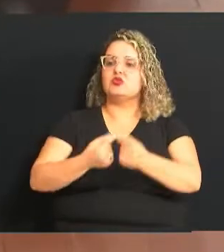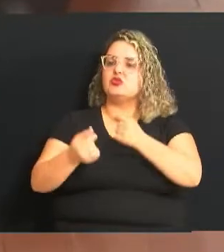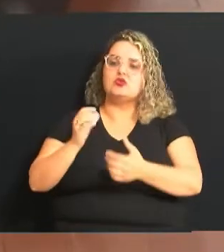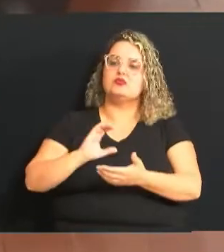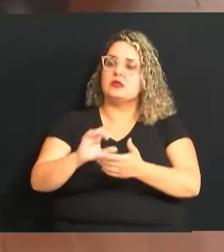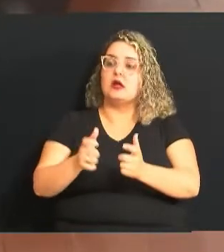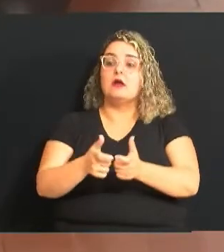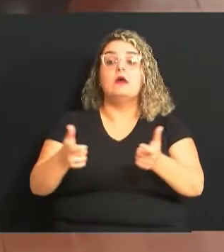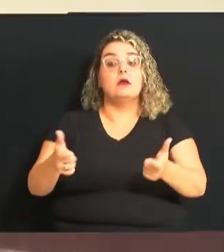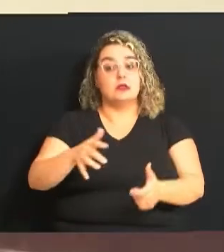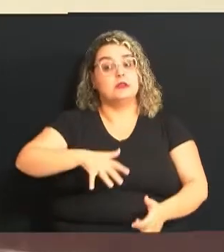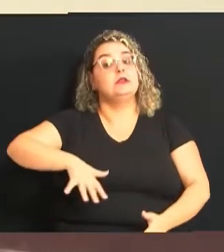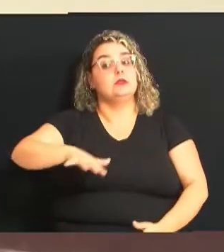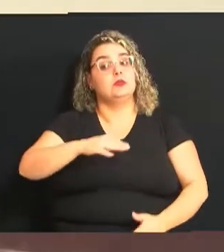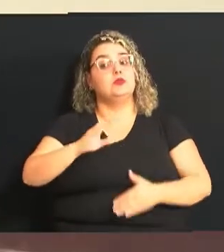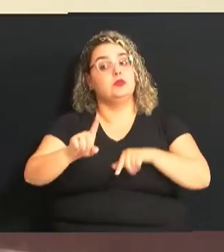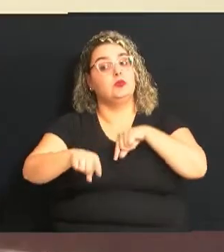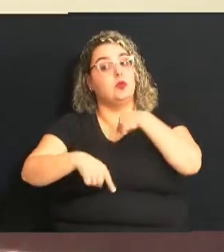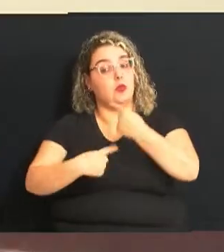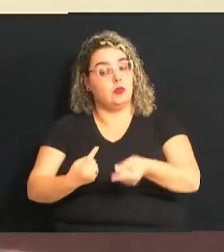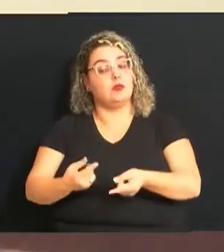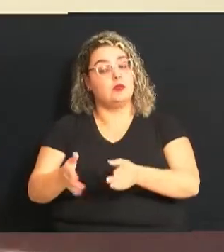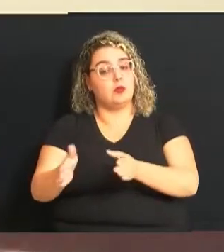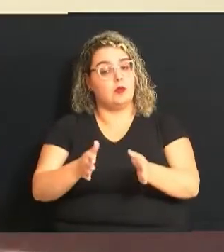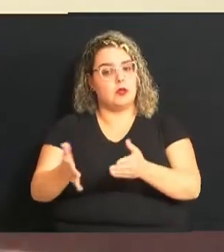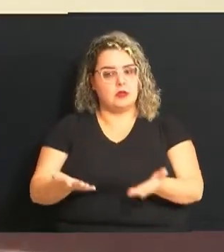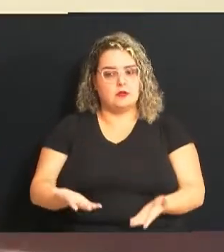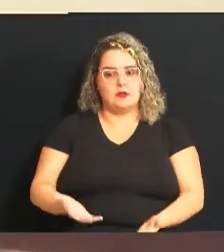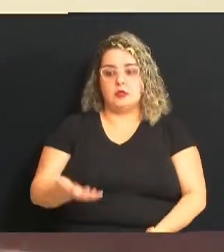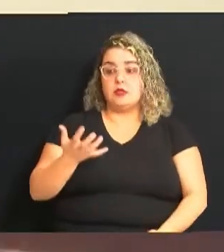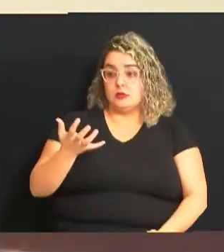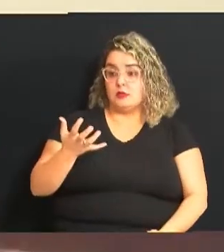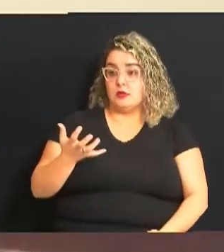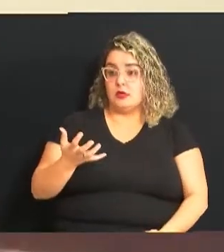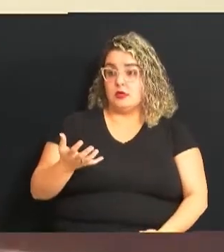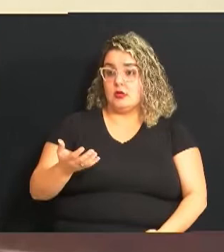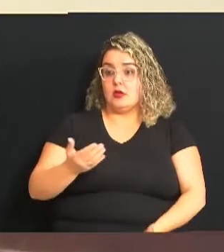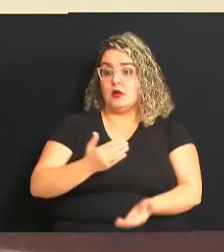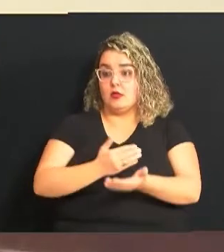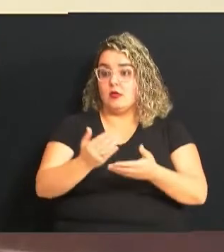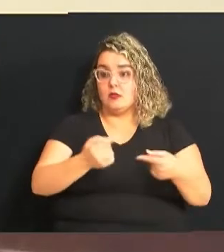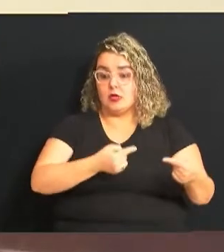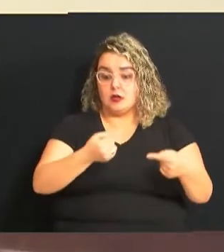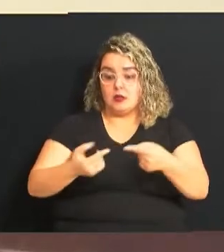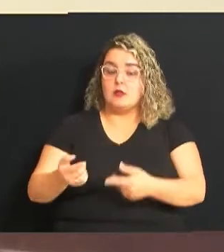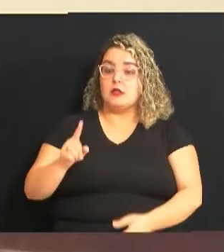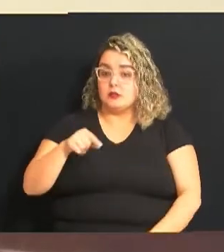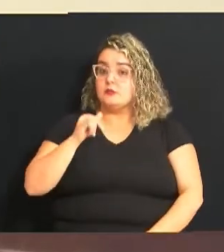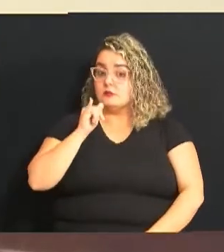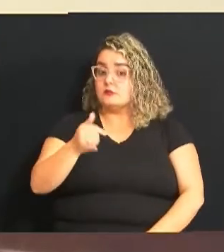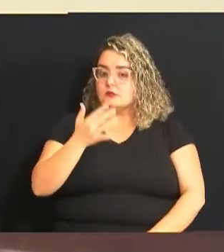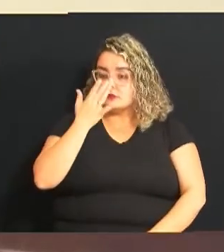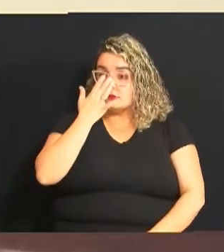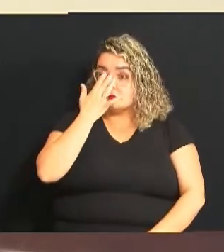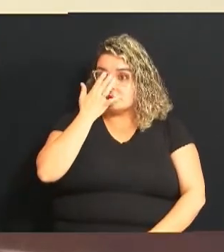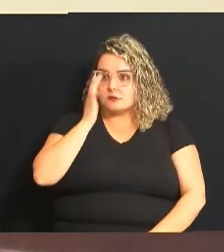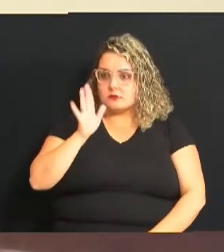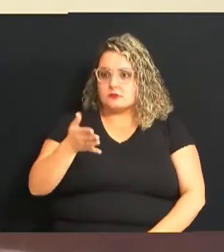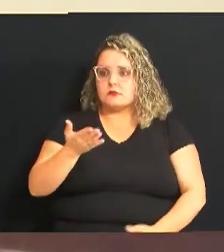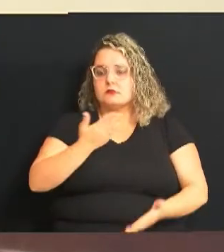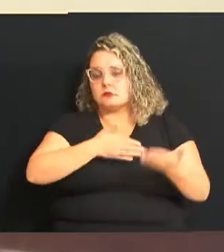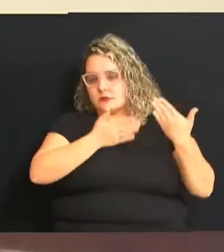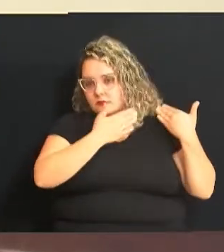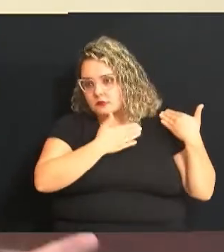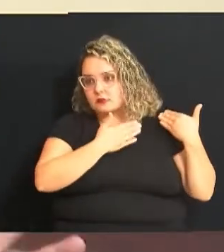grande nessa área no próximo período. Então eu queria assim começar o debate dizendo isso. Eu acho que, como já foi em outros períodos,